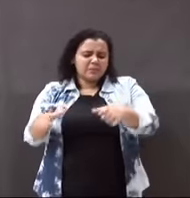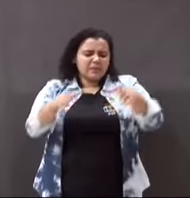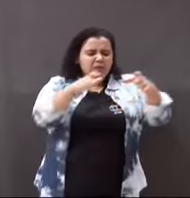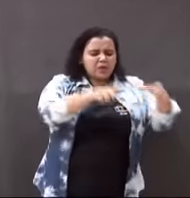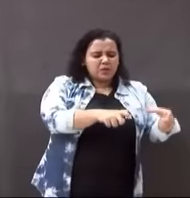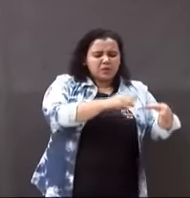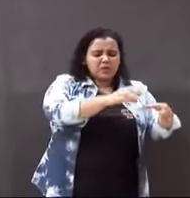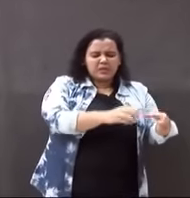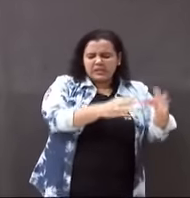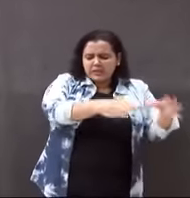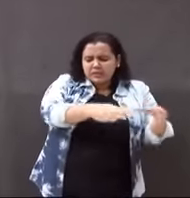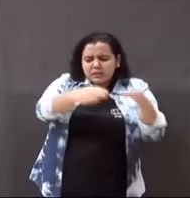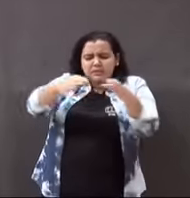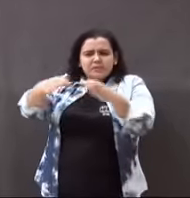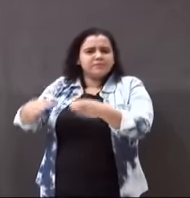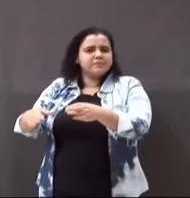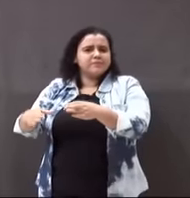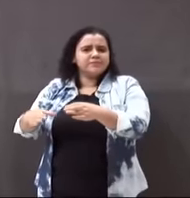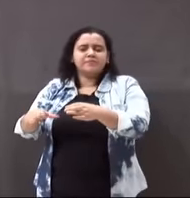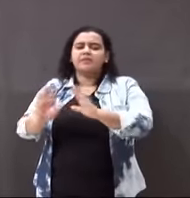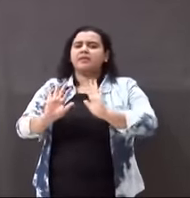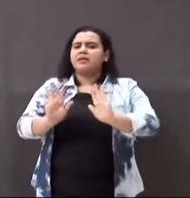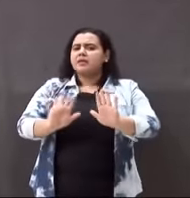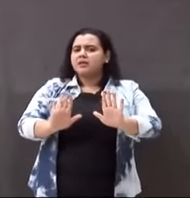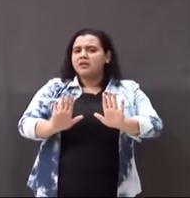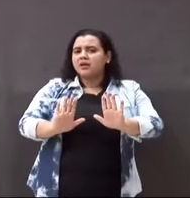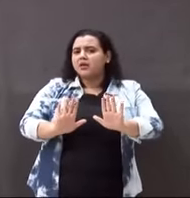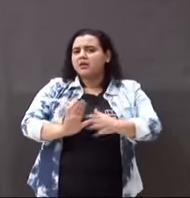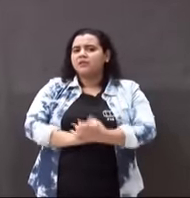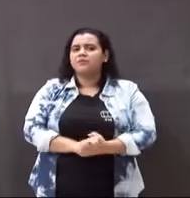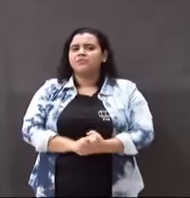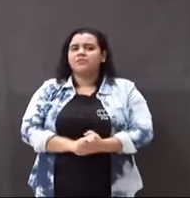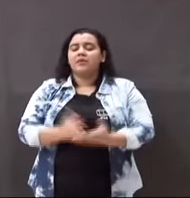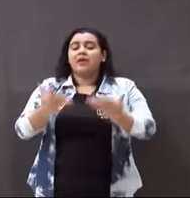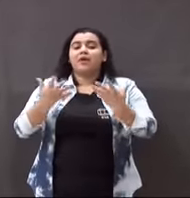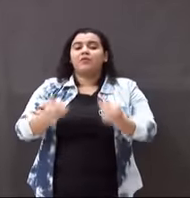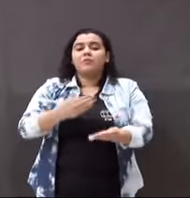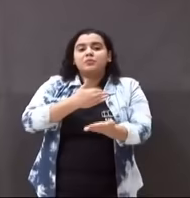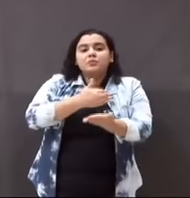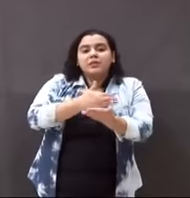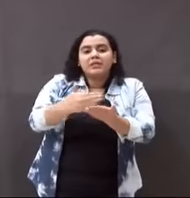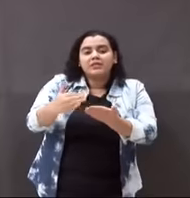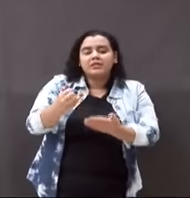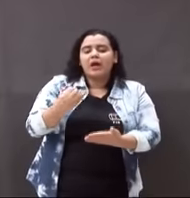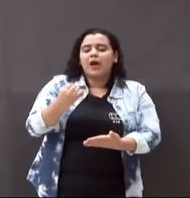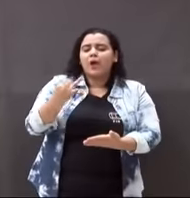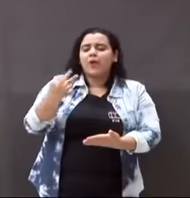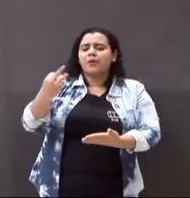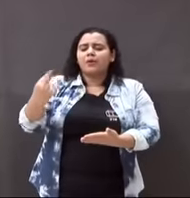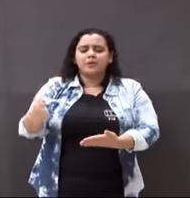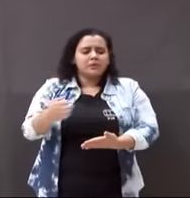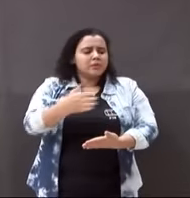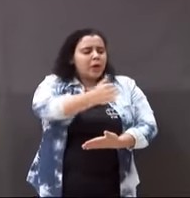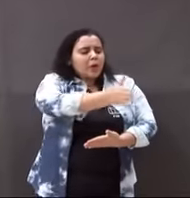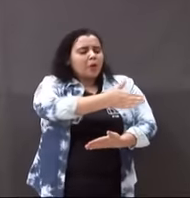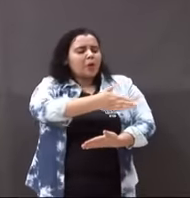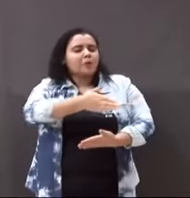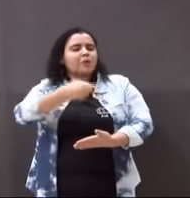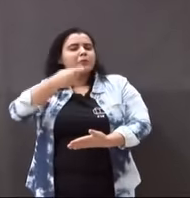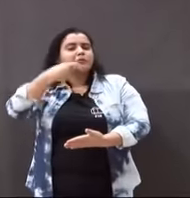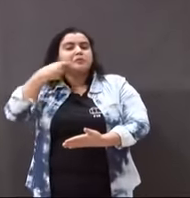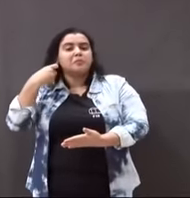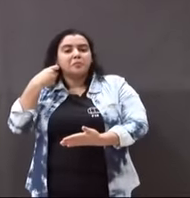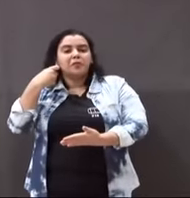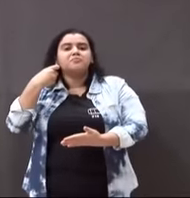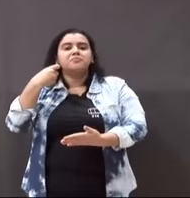Para de lavar a rede. Vem contar peixe. Vem contar peixe. Vem contar peixe. Vem